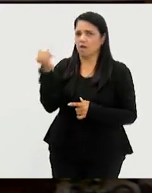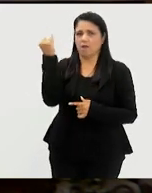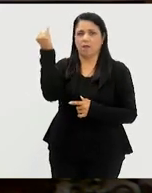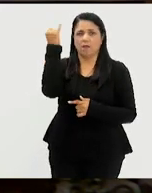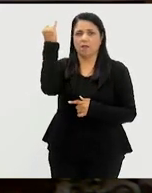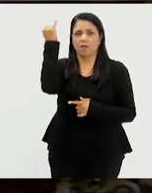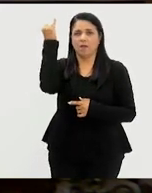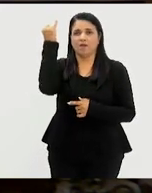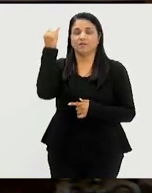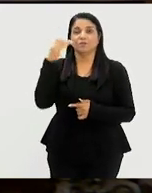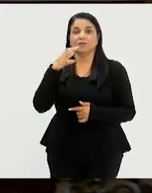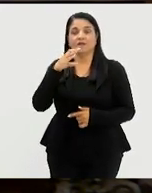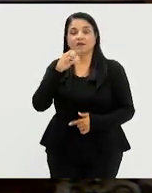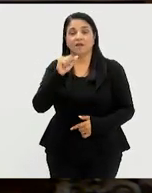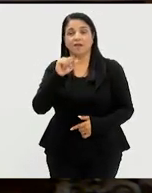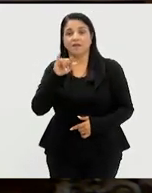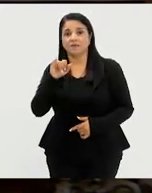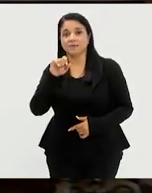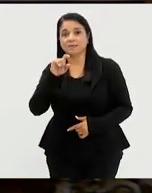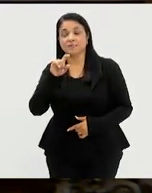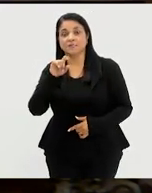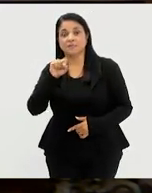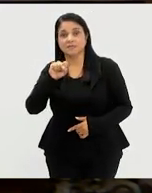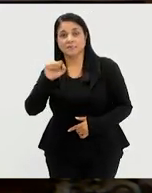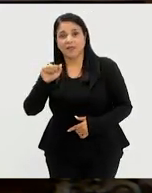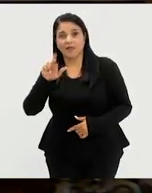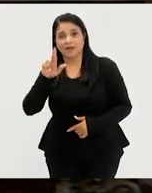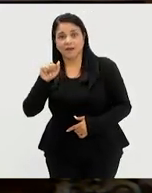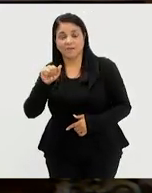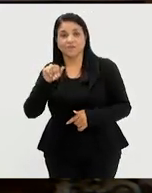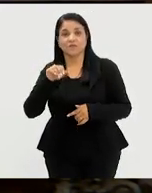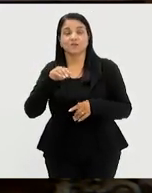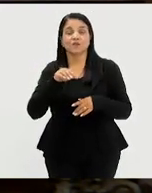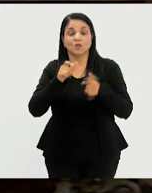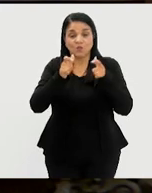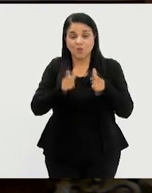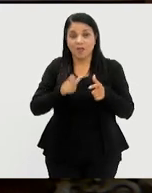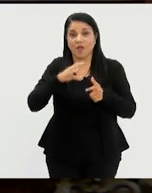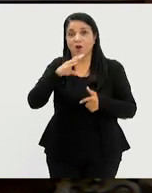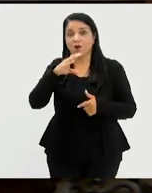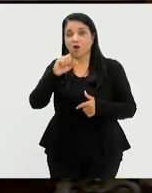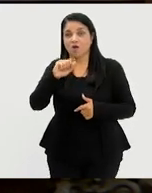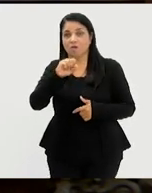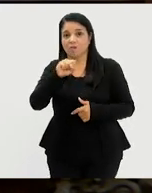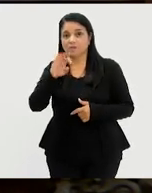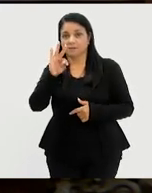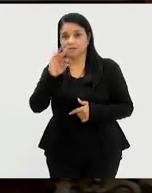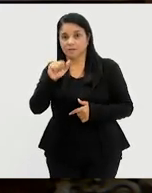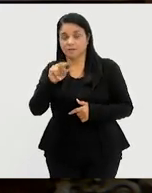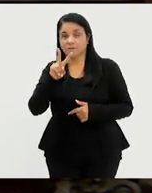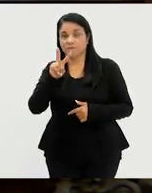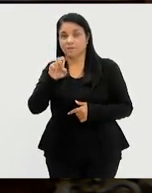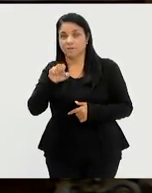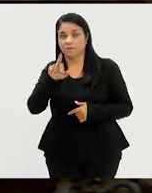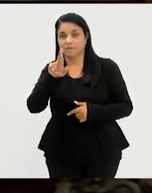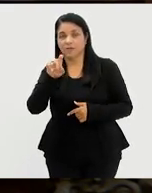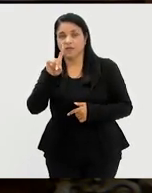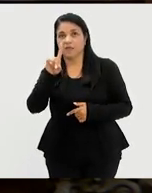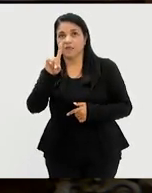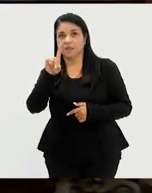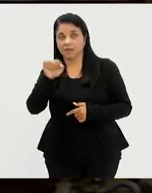Caiçaras da Costa Verde no estado do Rio de Janeiro desde a década de 80 um condomínio chamado